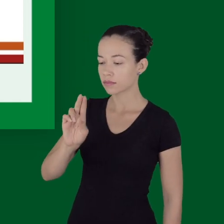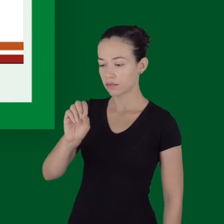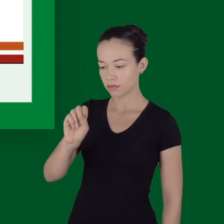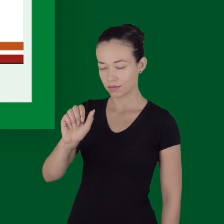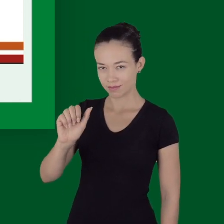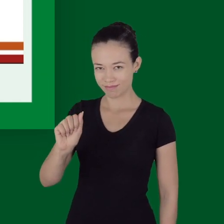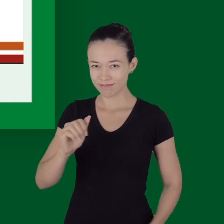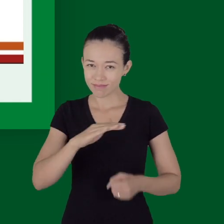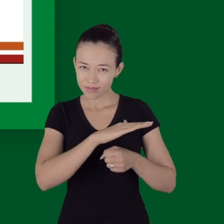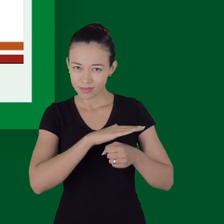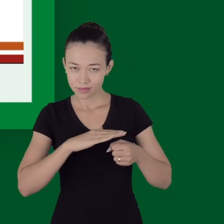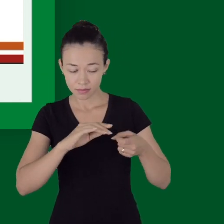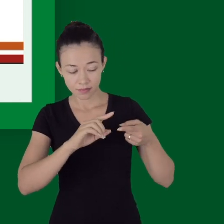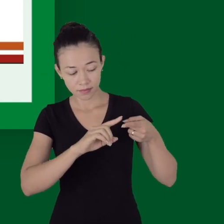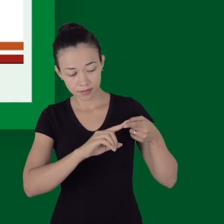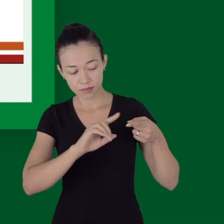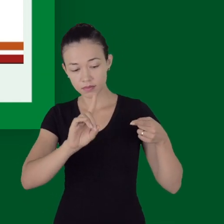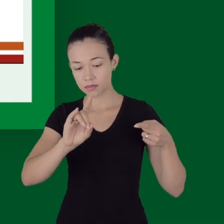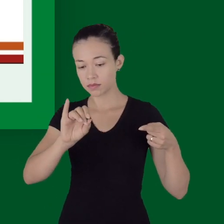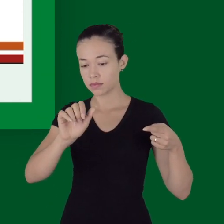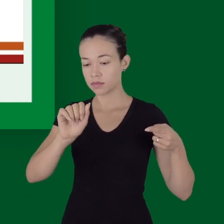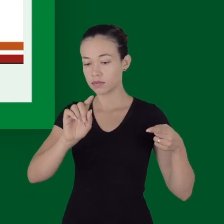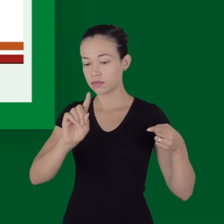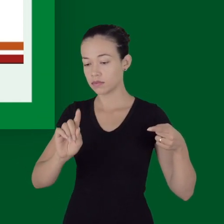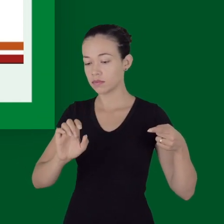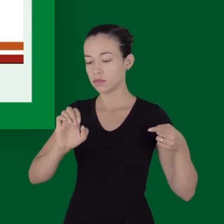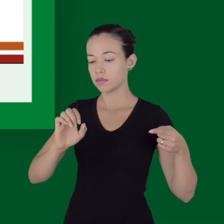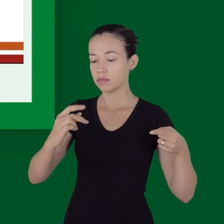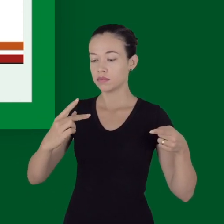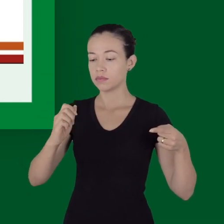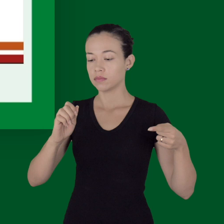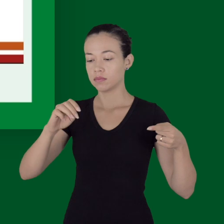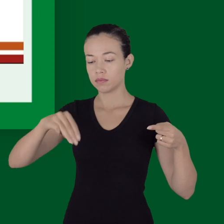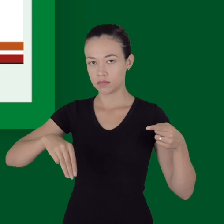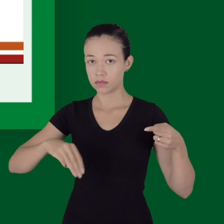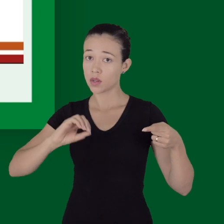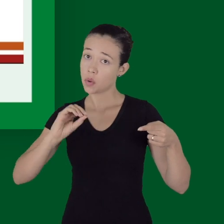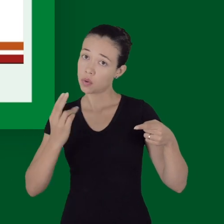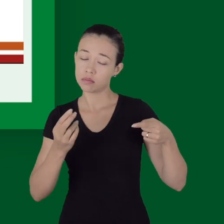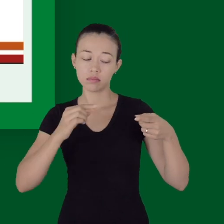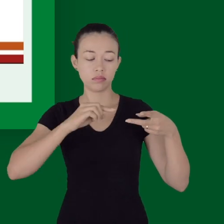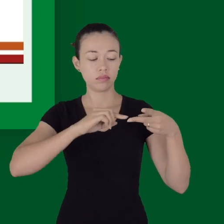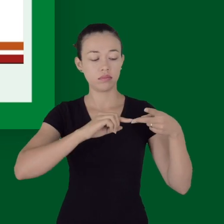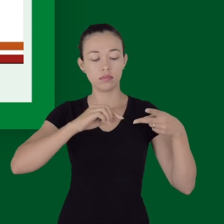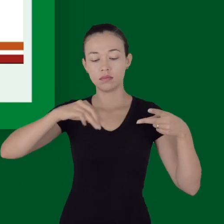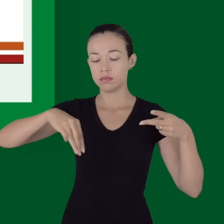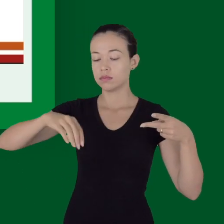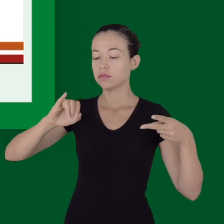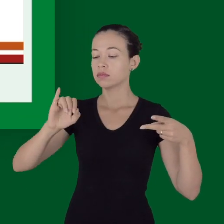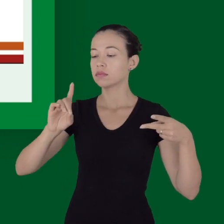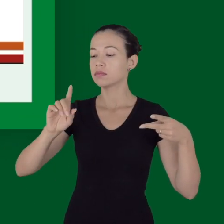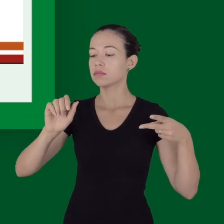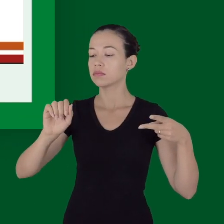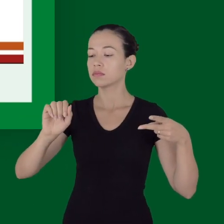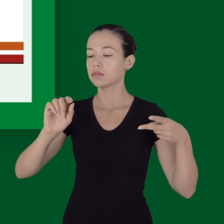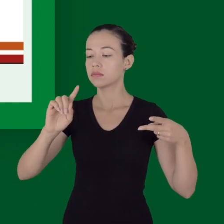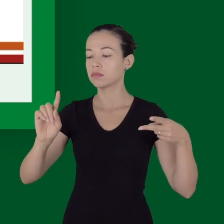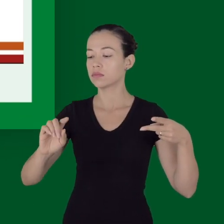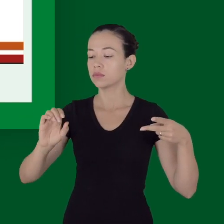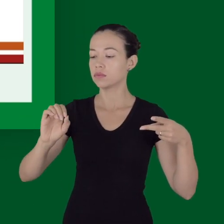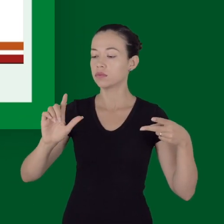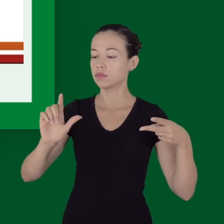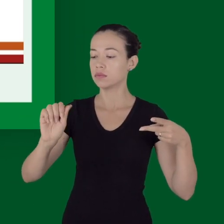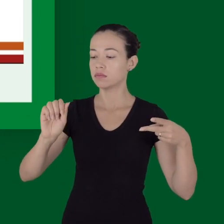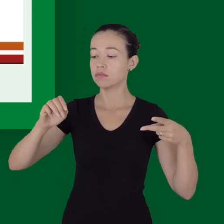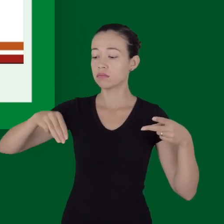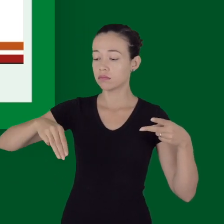do diazepam, como primeira opção, temos o midazolam, né, nessa primeira linha de tratamento. A vantagem do midazolam é que ele pode ser feito também intramuscular, então não